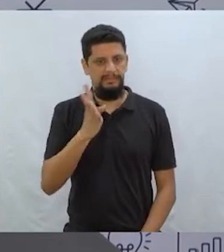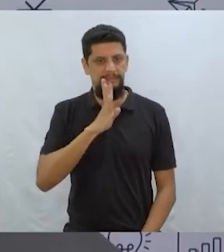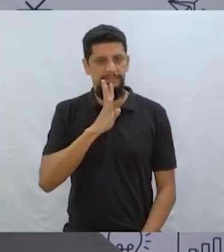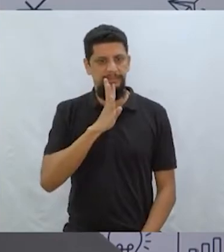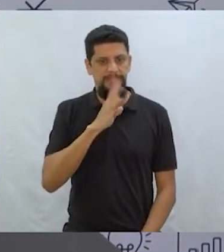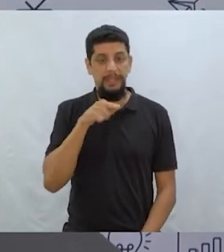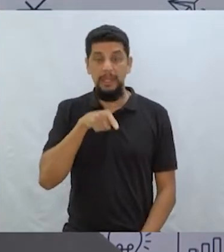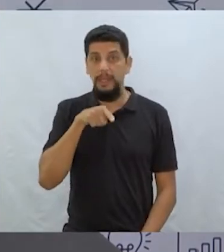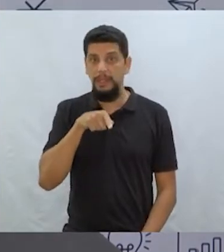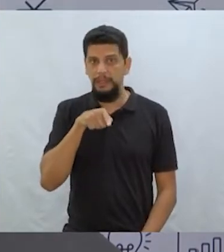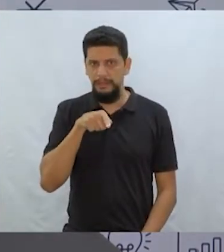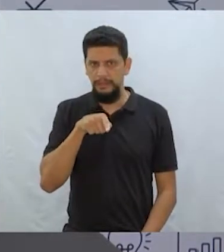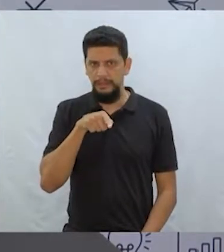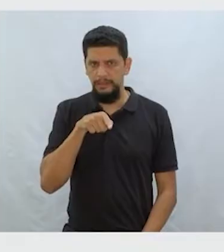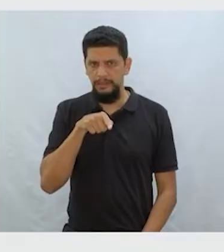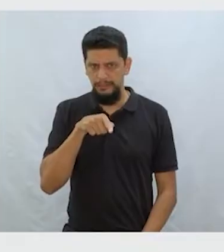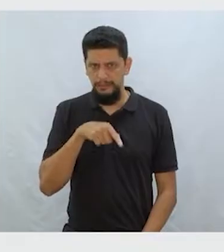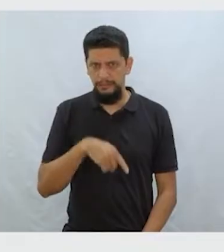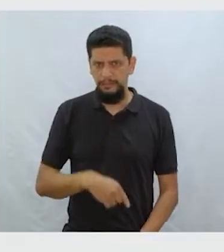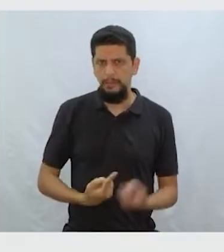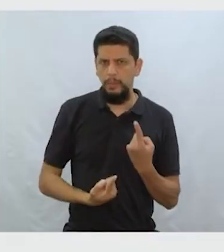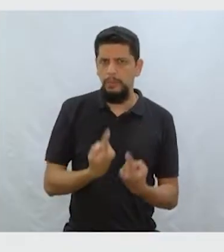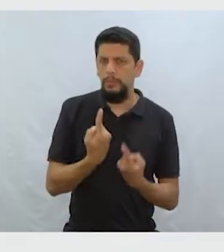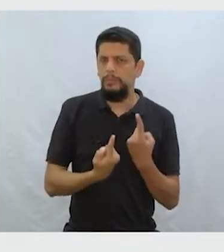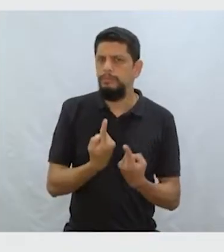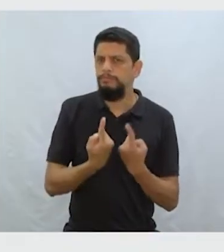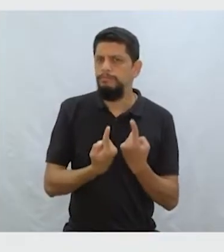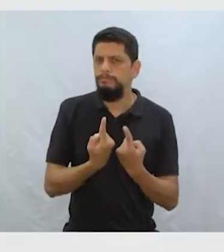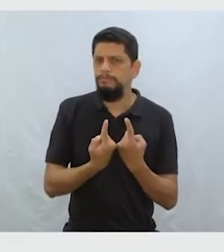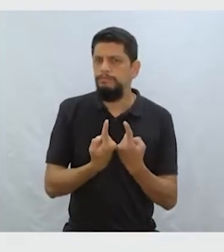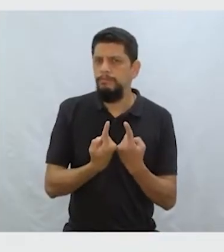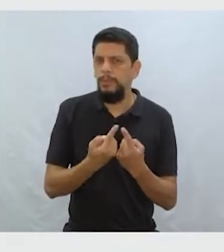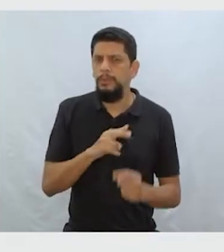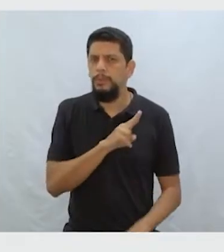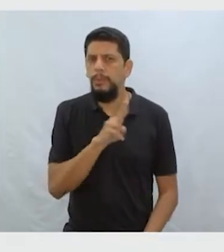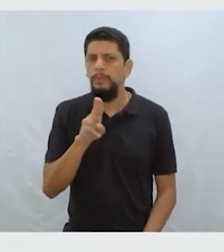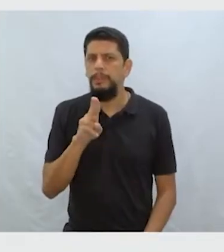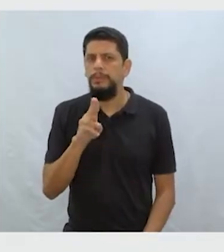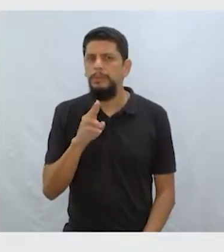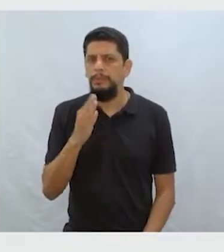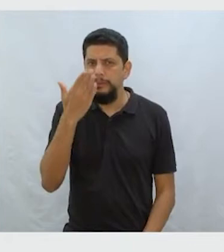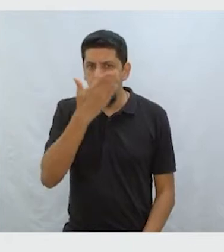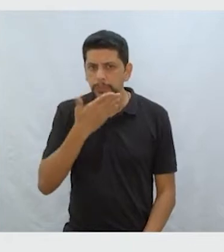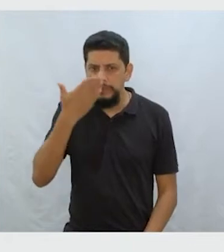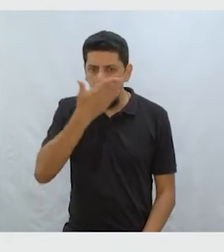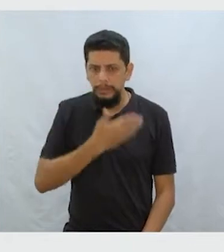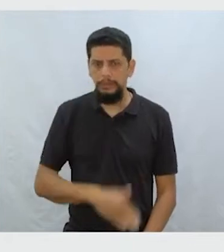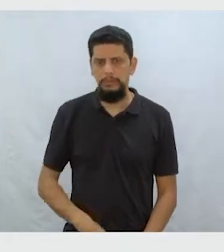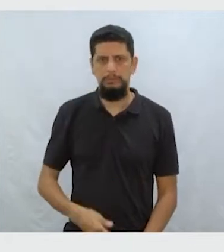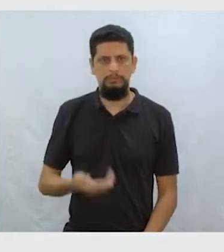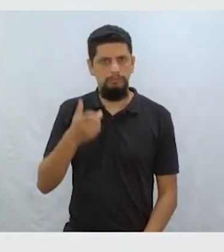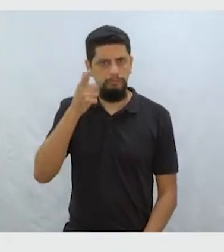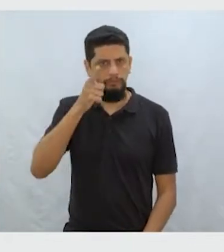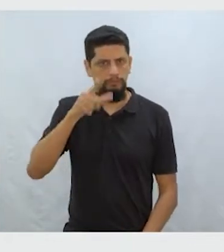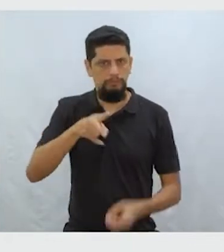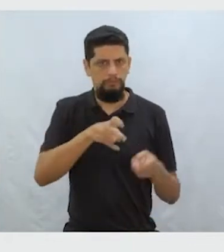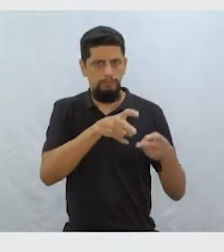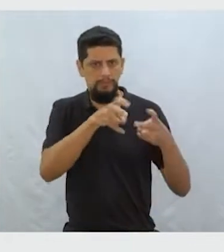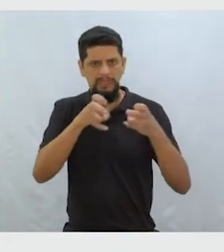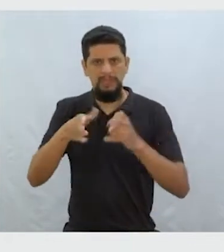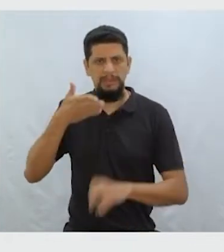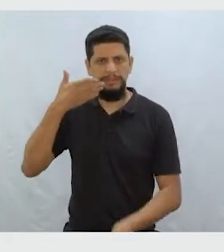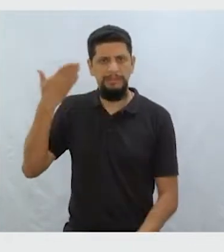você conhece e esse Qual o nome desse doce né a gente consegue